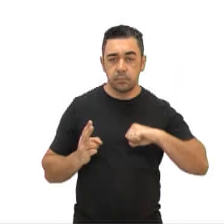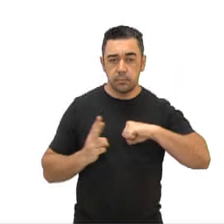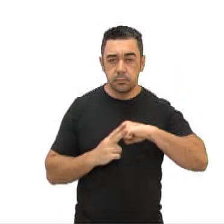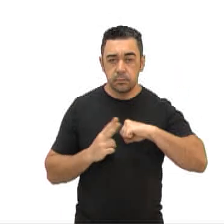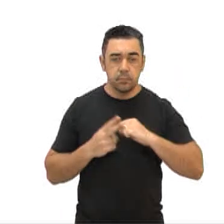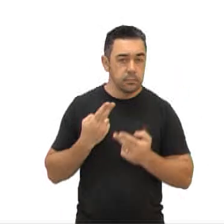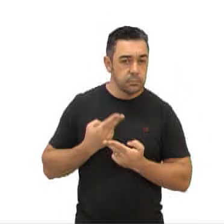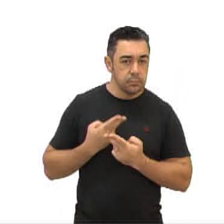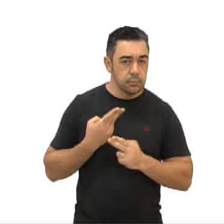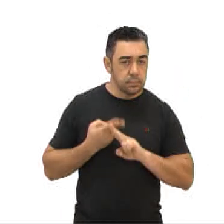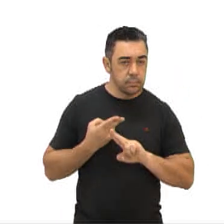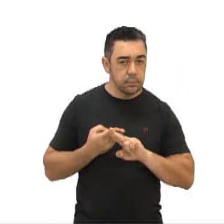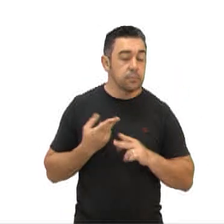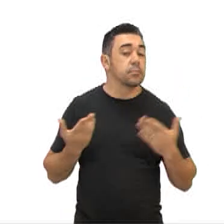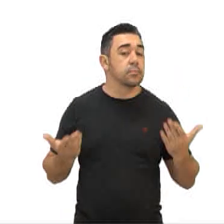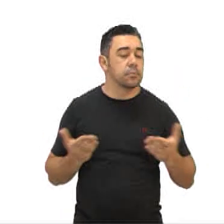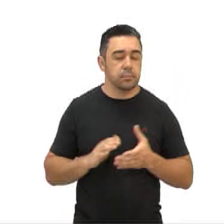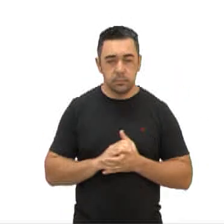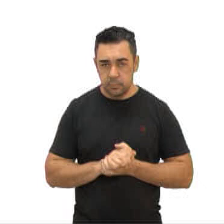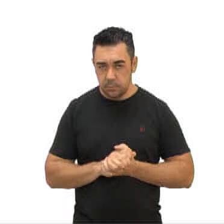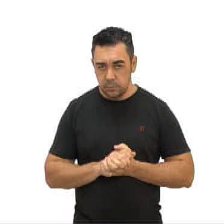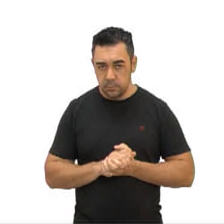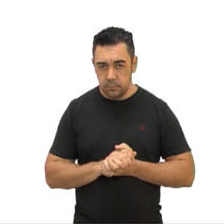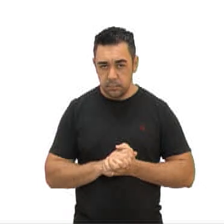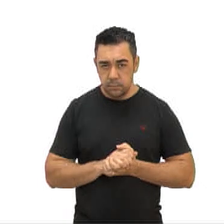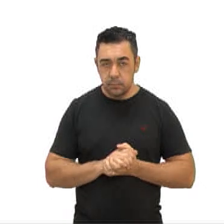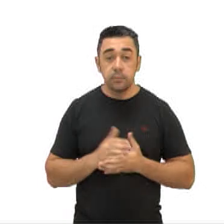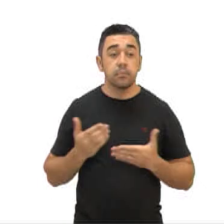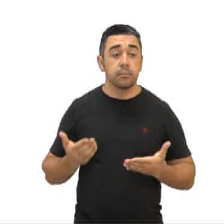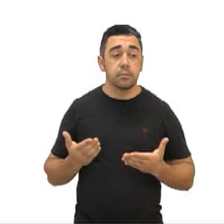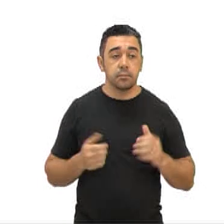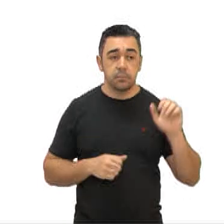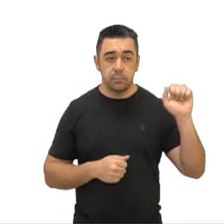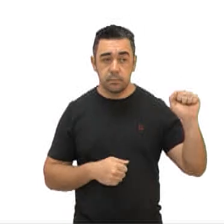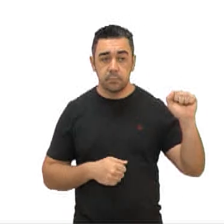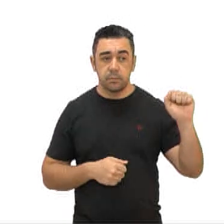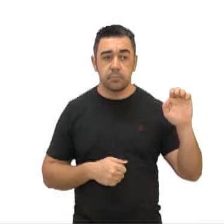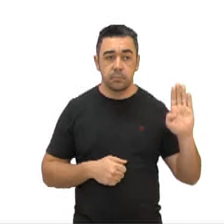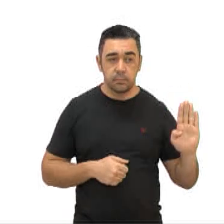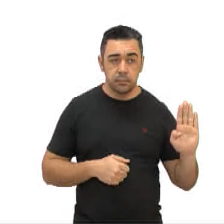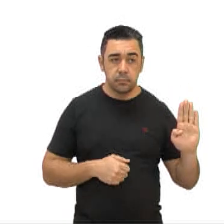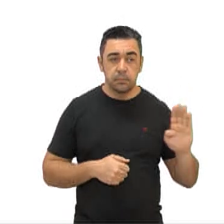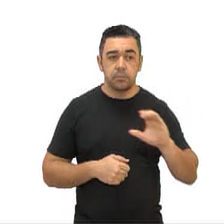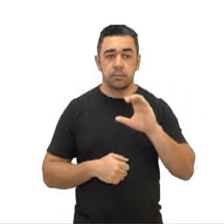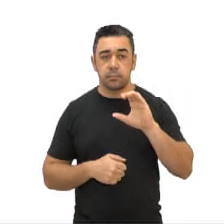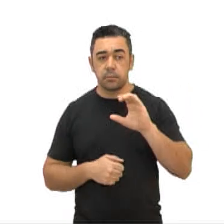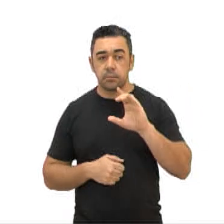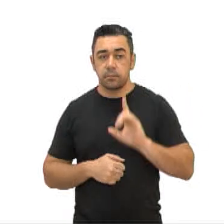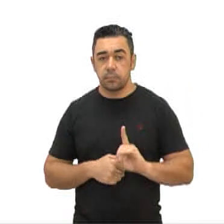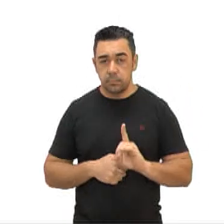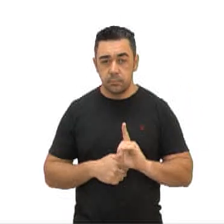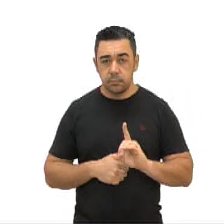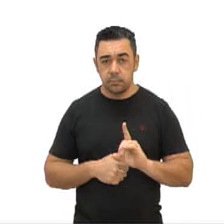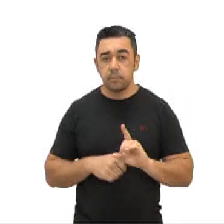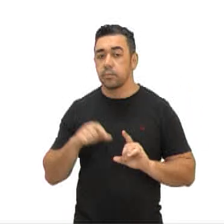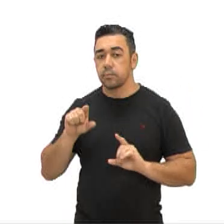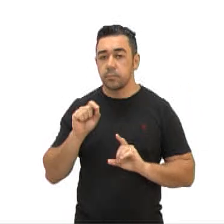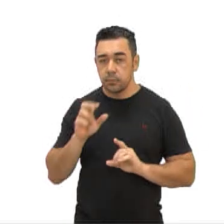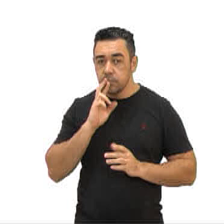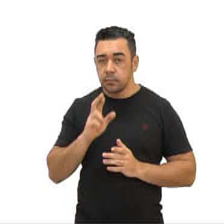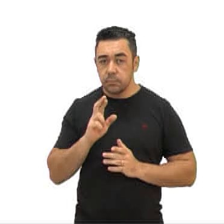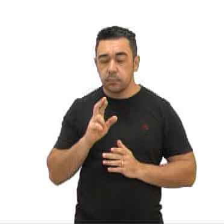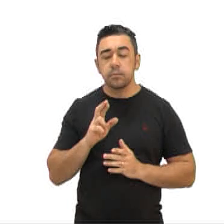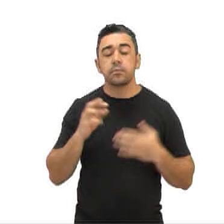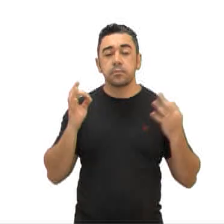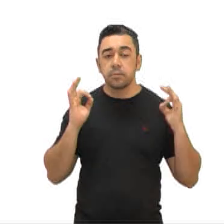em los titulares estão generalmente em el tiempo. Você vai escolher, vai elegir uma das